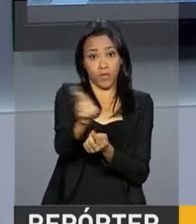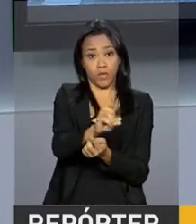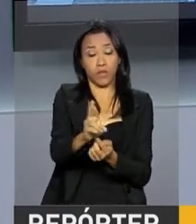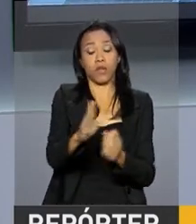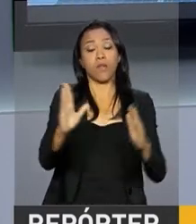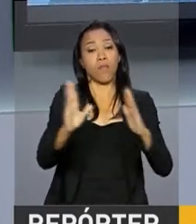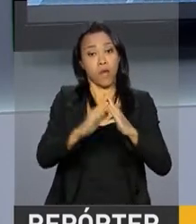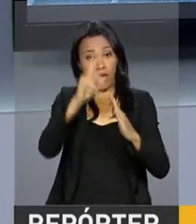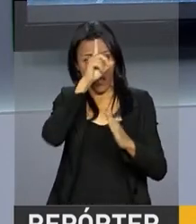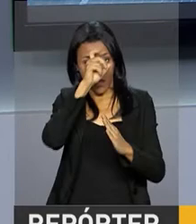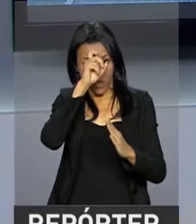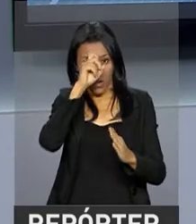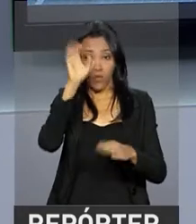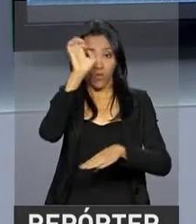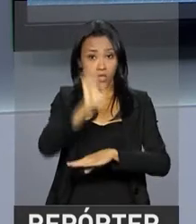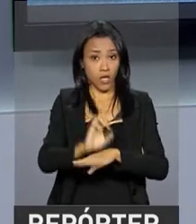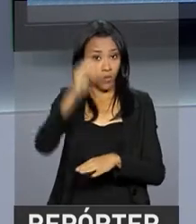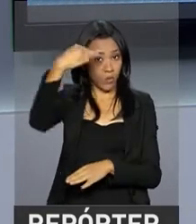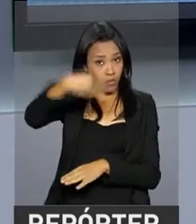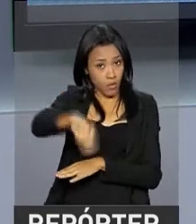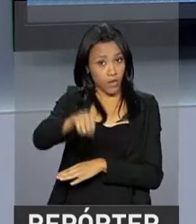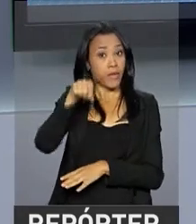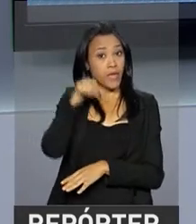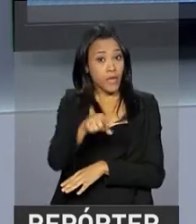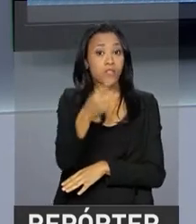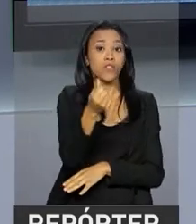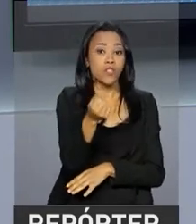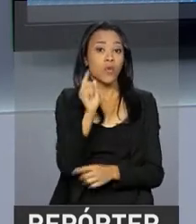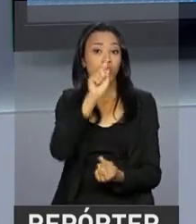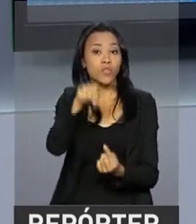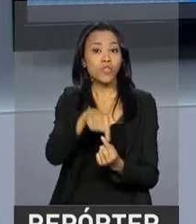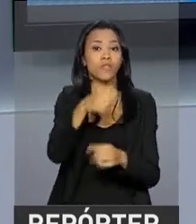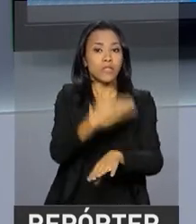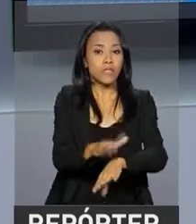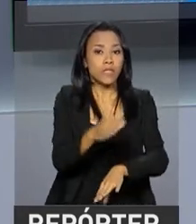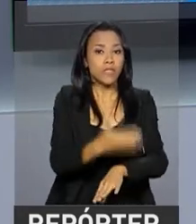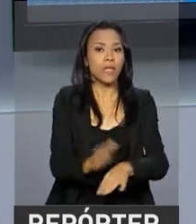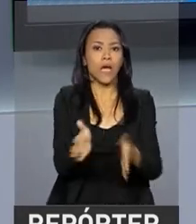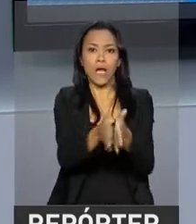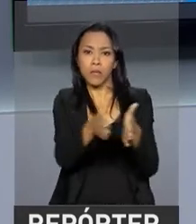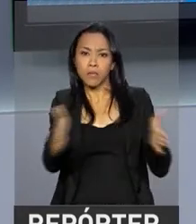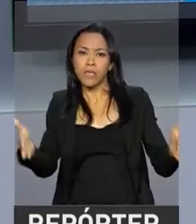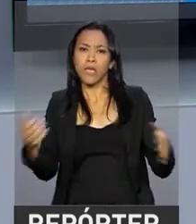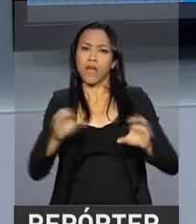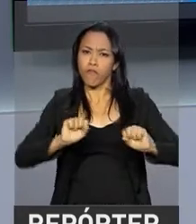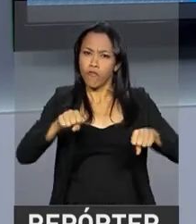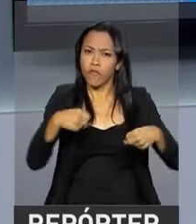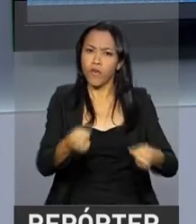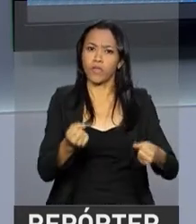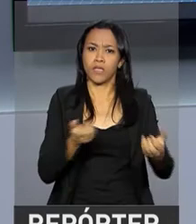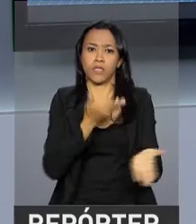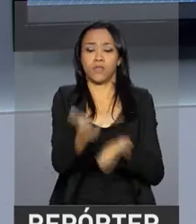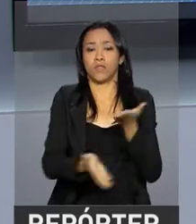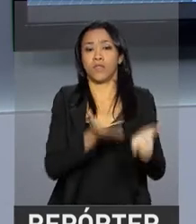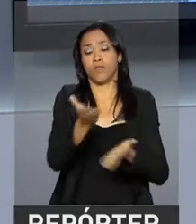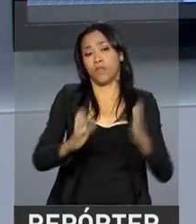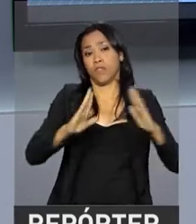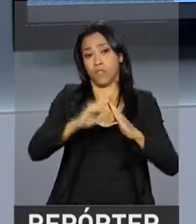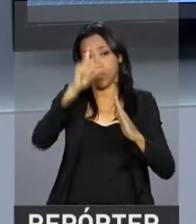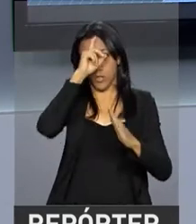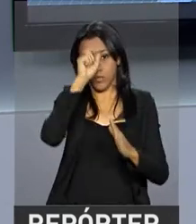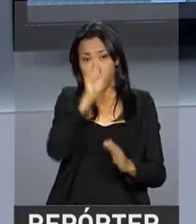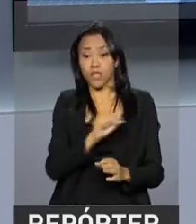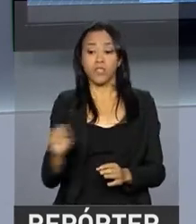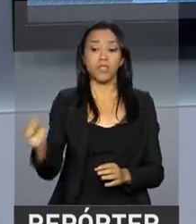de saúde do maranhão o dinheiro será usado para qualificar ampliar e fortalecer os serviços da atenção básica em